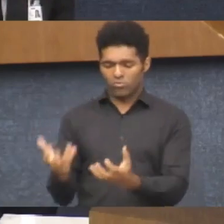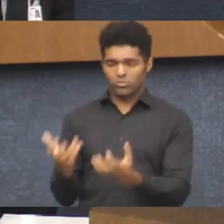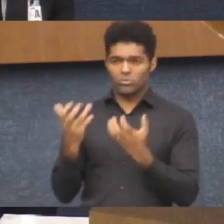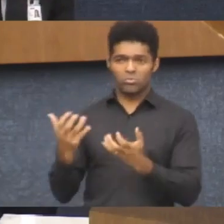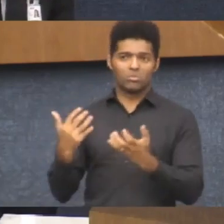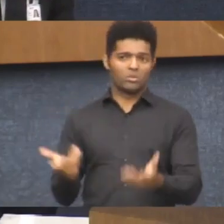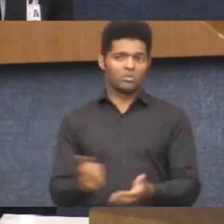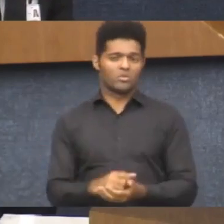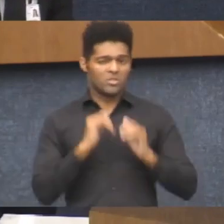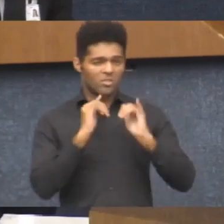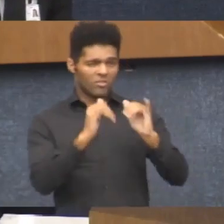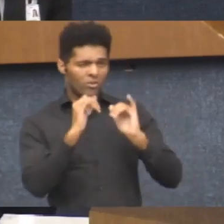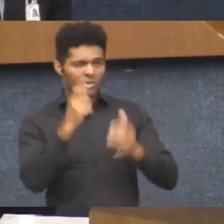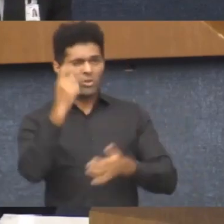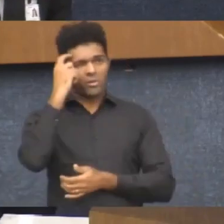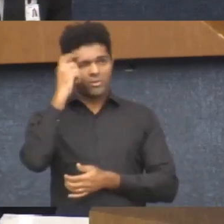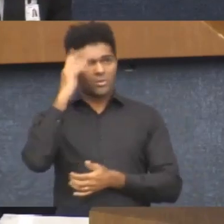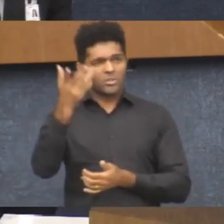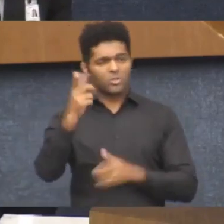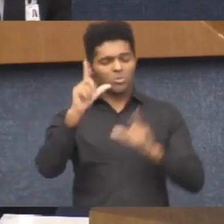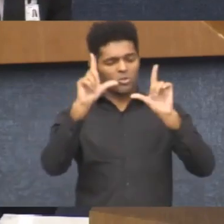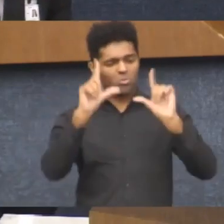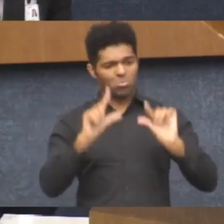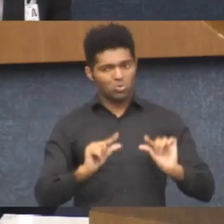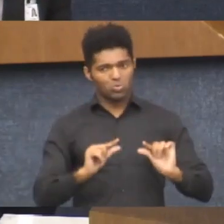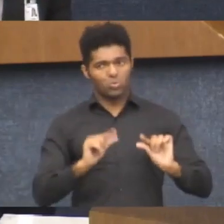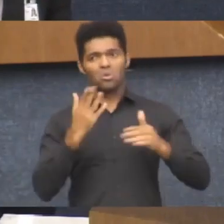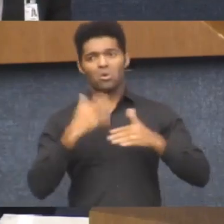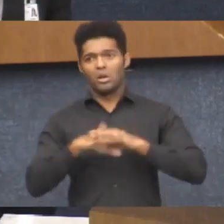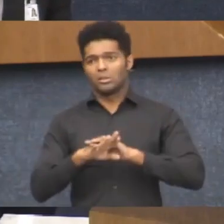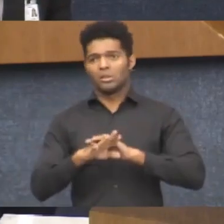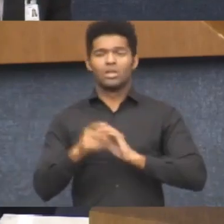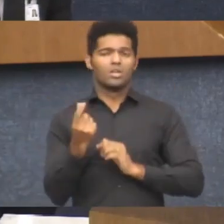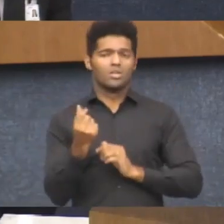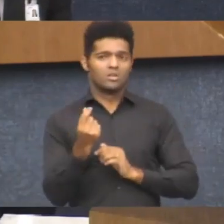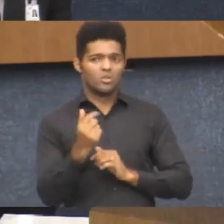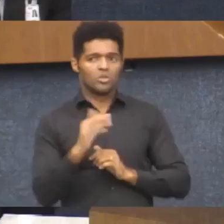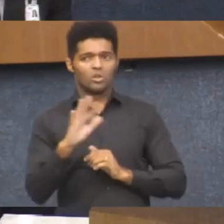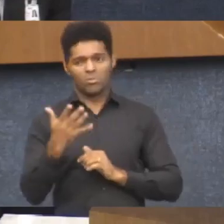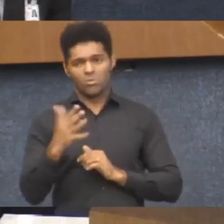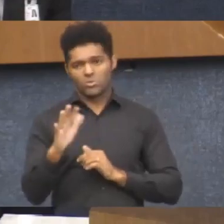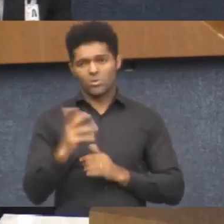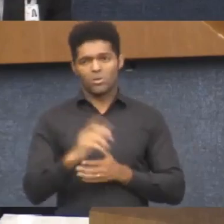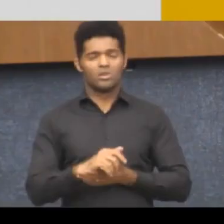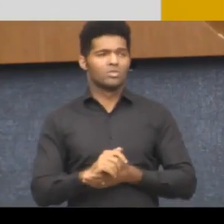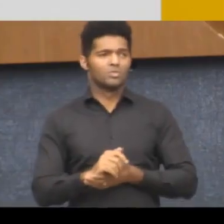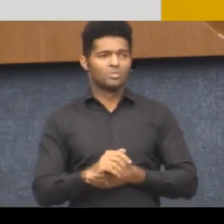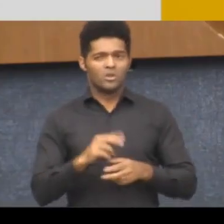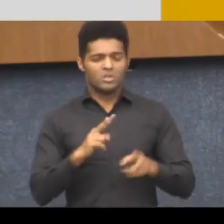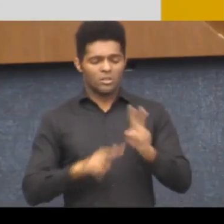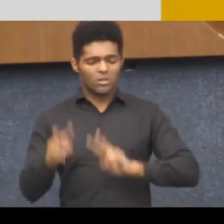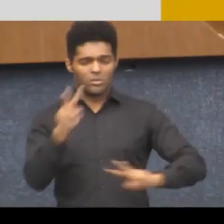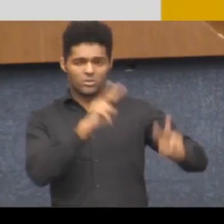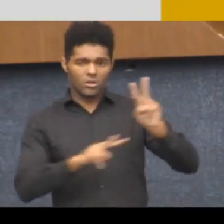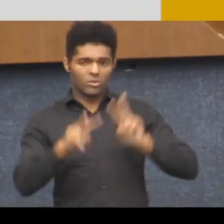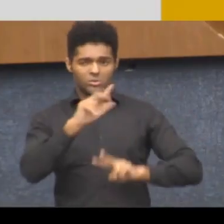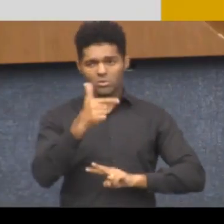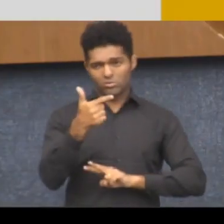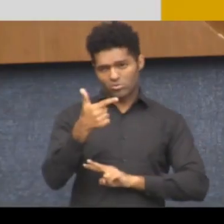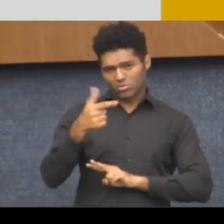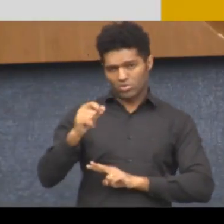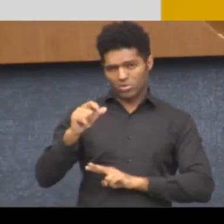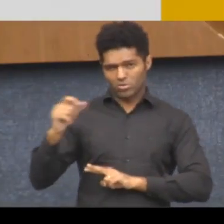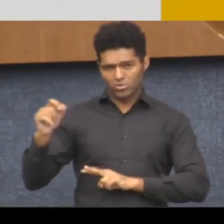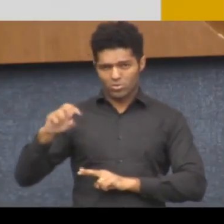ocorreriam ao longo de todo esse período, isso chegou a cerca de 200 milhões de reais. E aí vamos